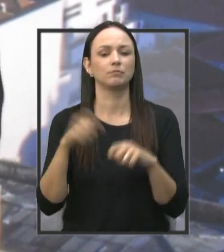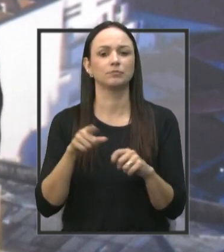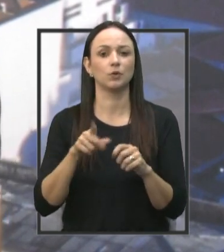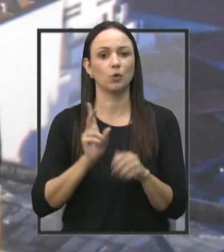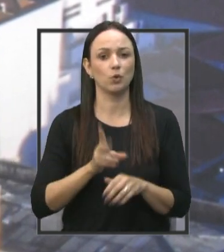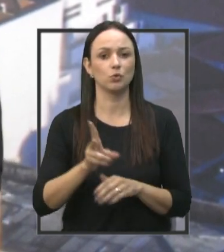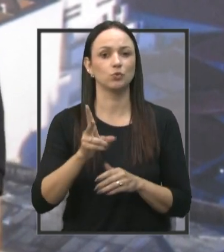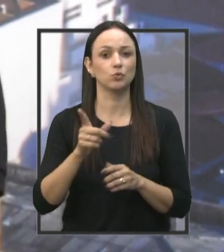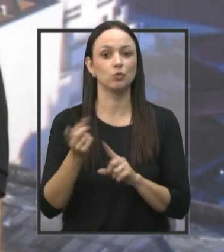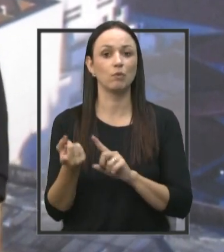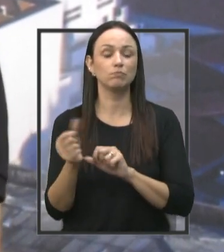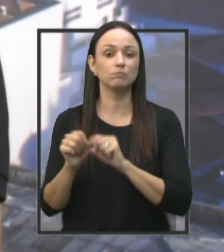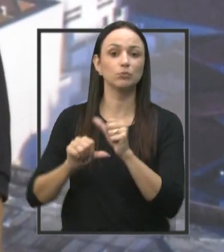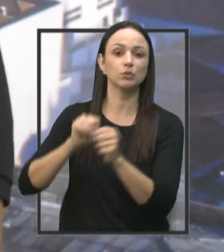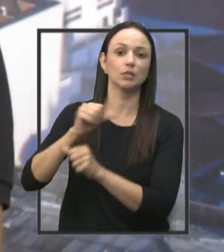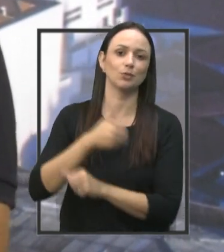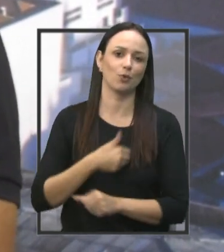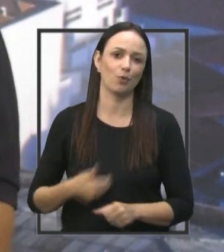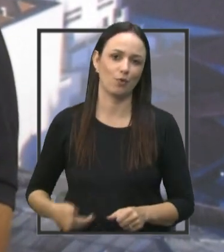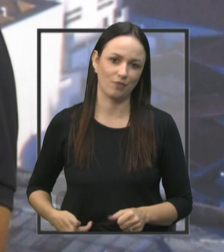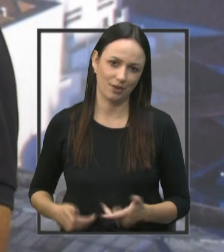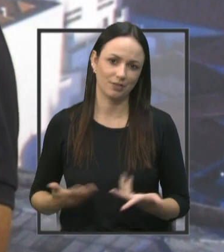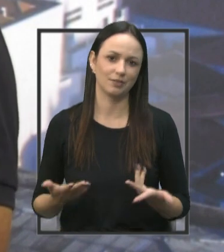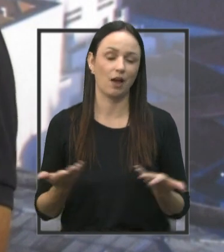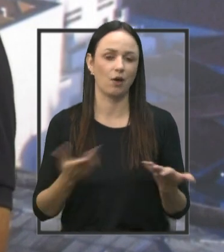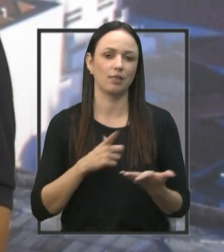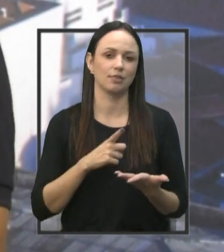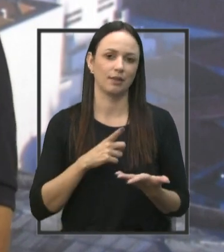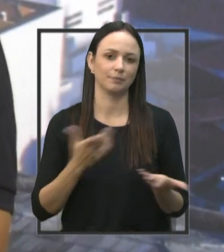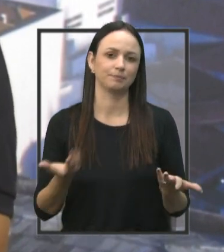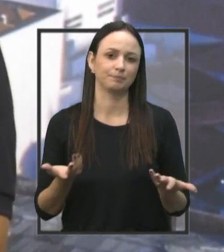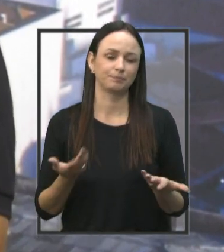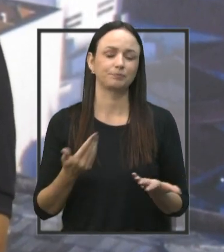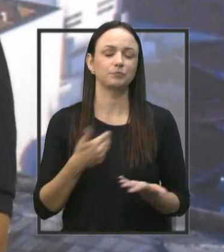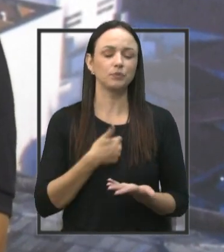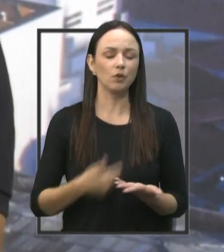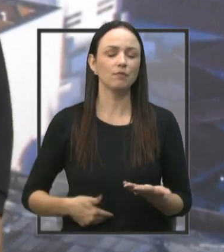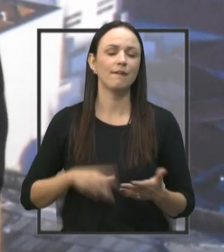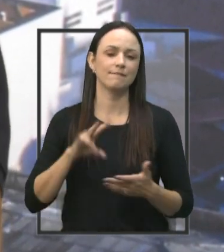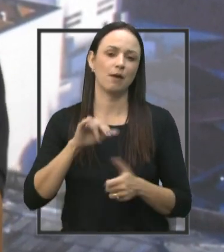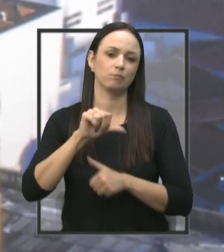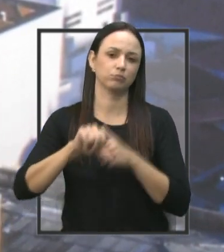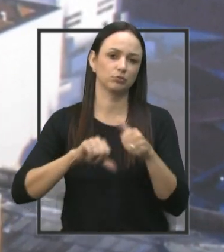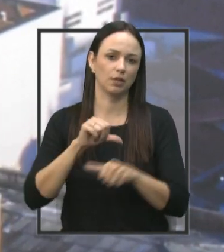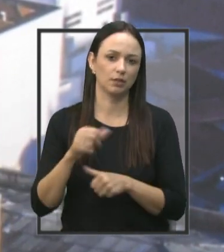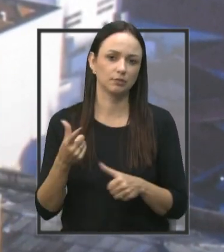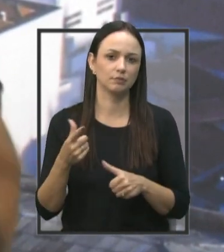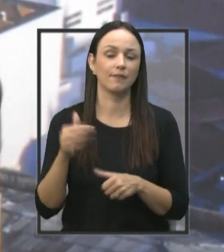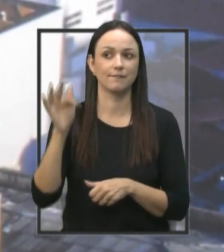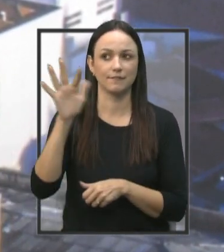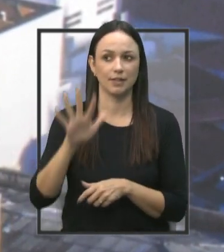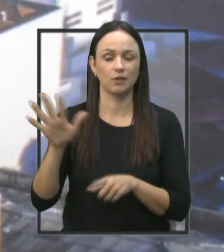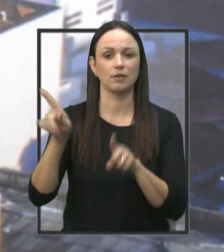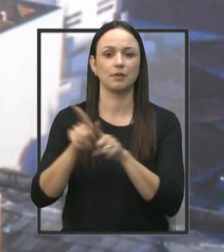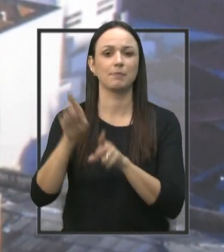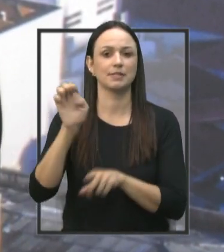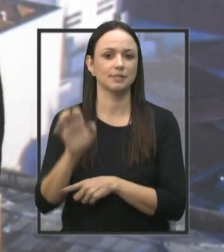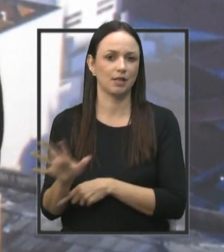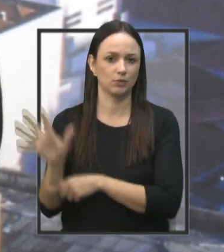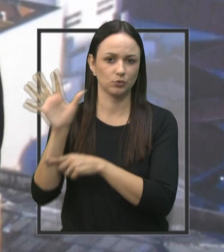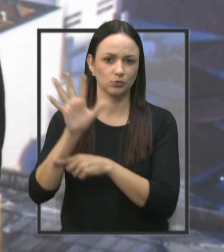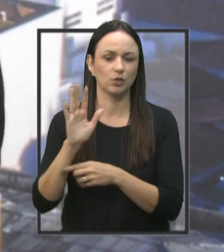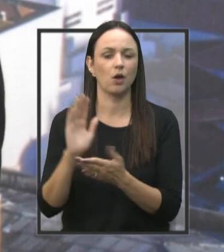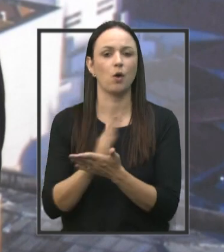nessa transição de governo, porque agora existe uma mudança de governo, tanto a nível federal como